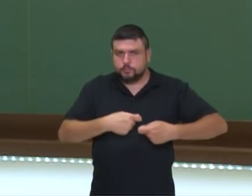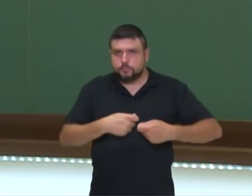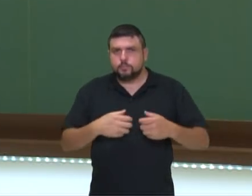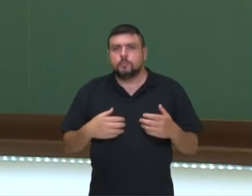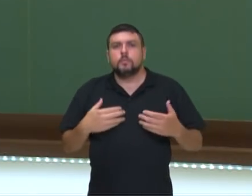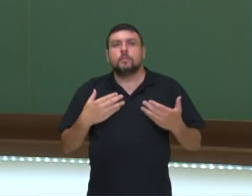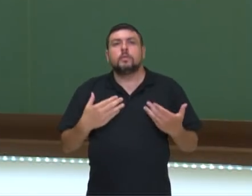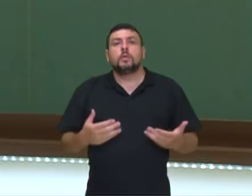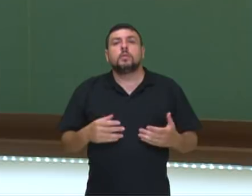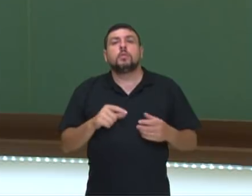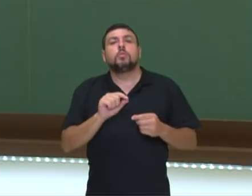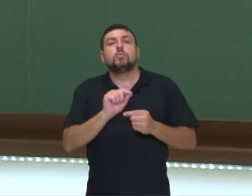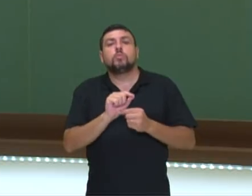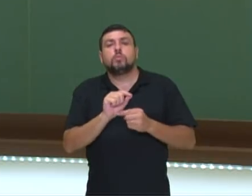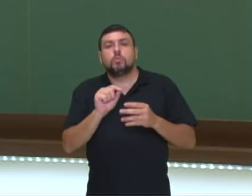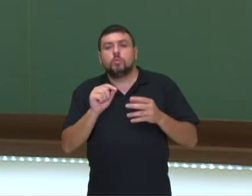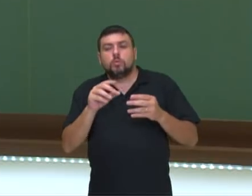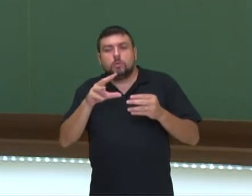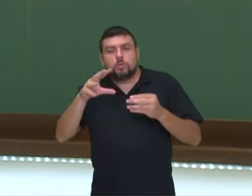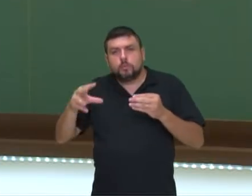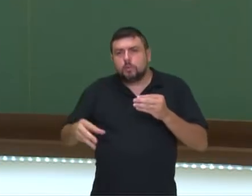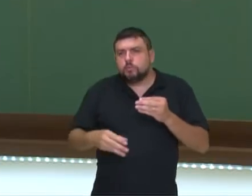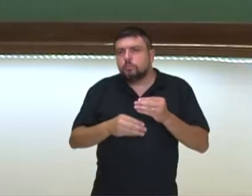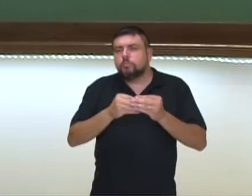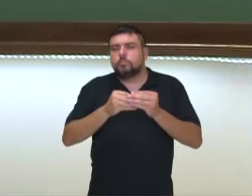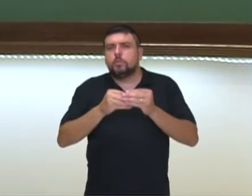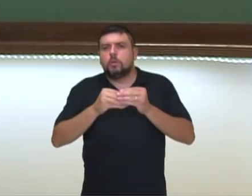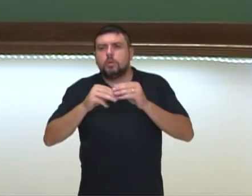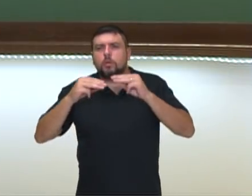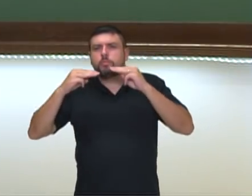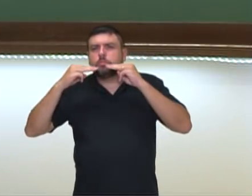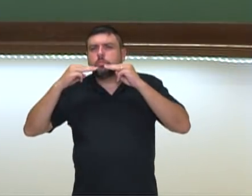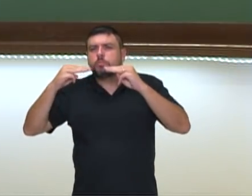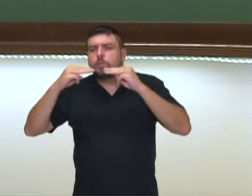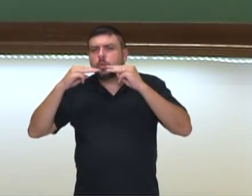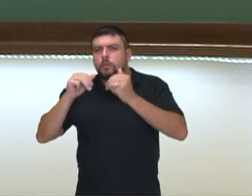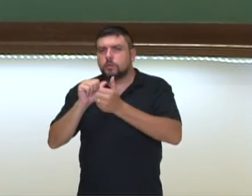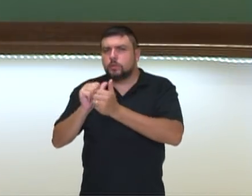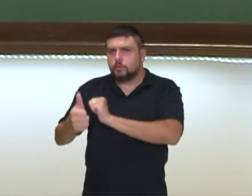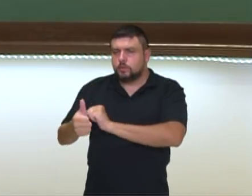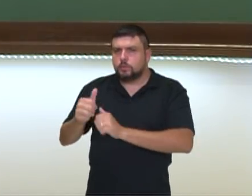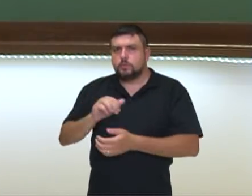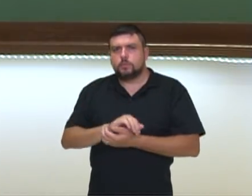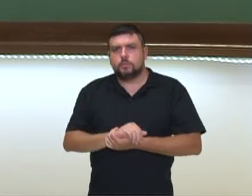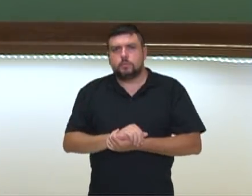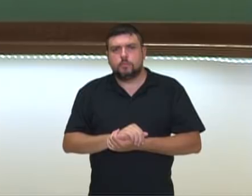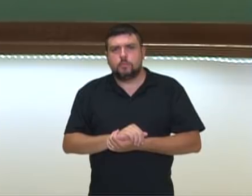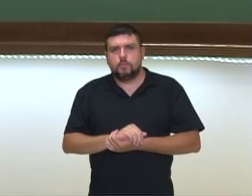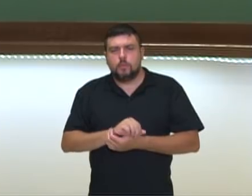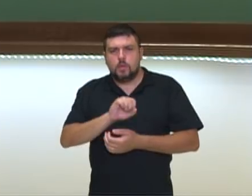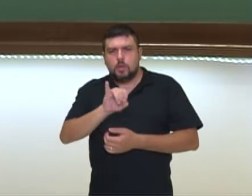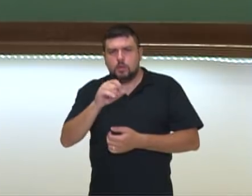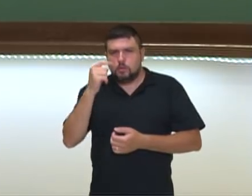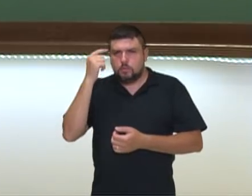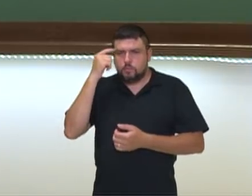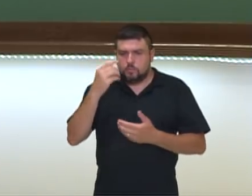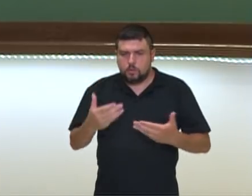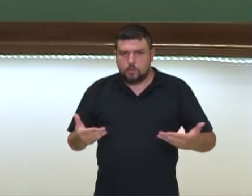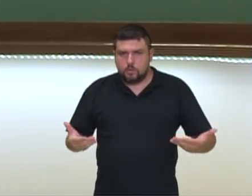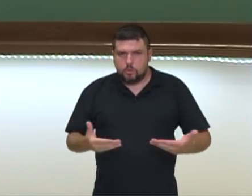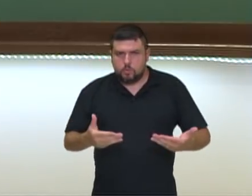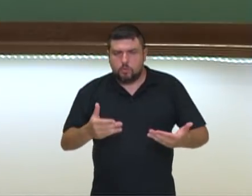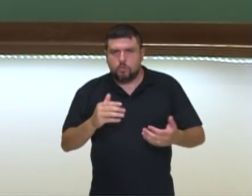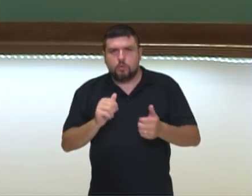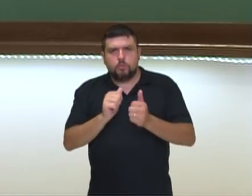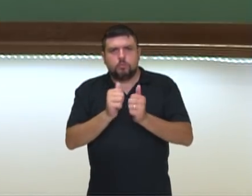forma incorporando o marketing esportivo. O marketing esportivo ainda era um conceito pouco presente. Se a gente pensar nos esportes atuais, hoje em dia, é